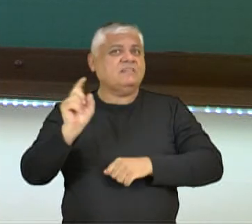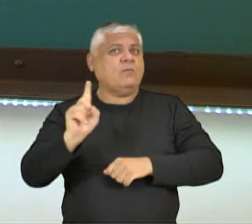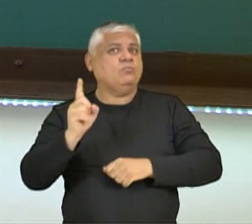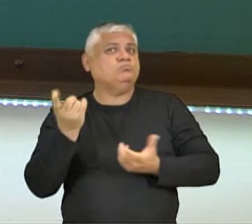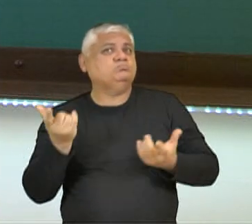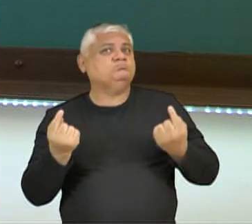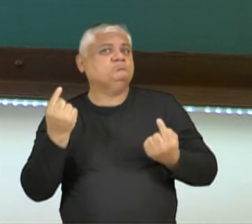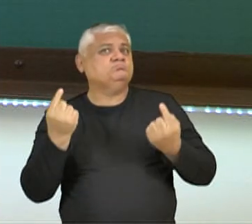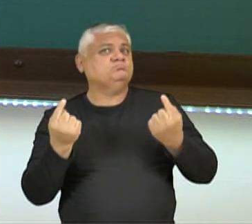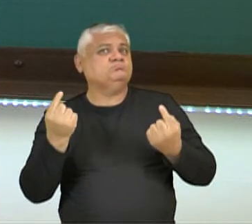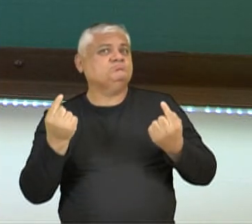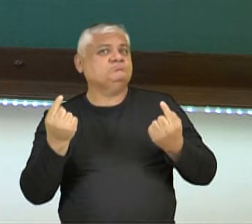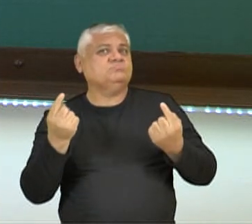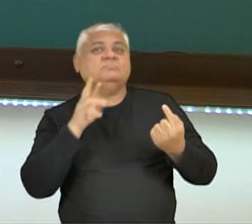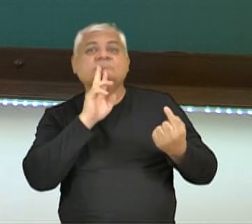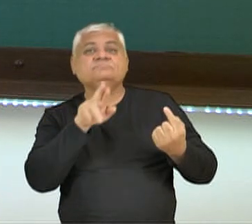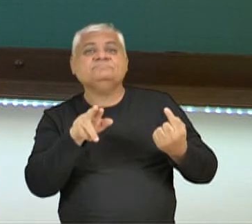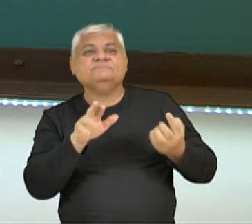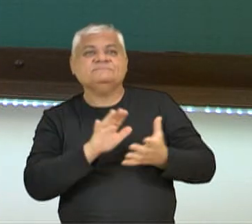1, 2.